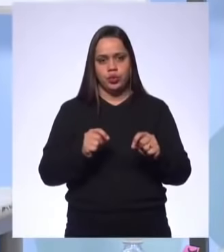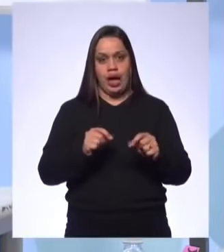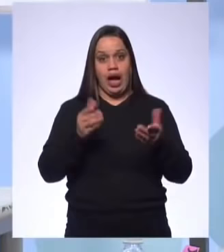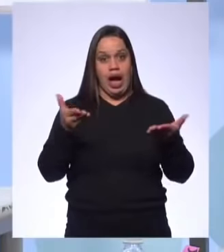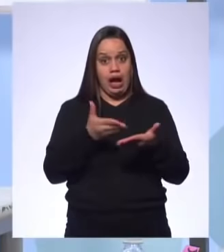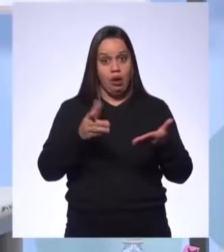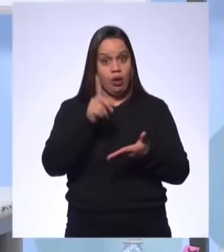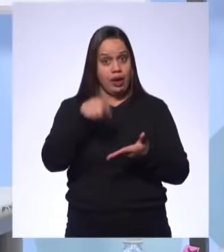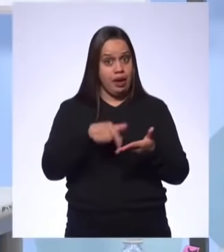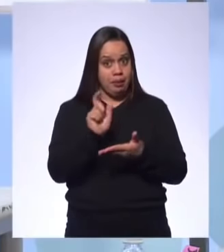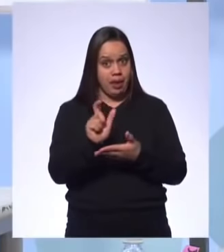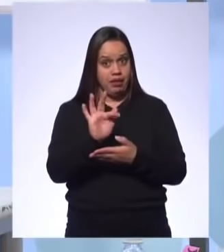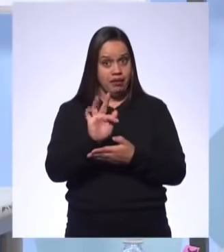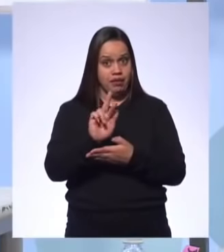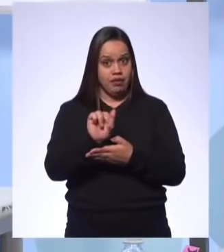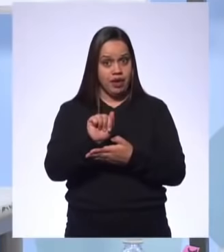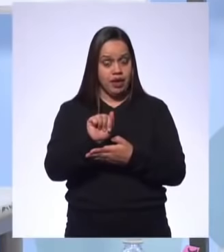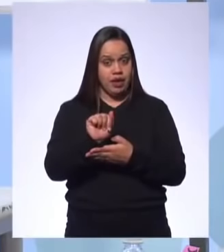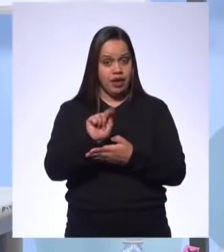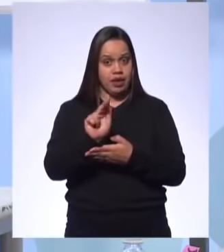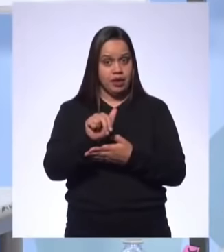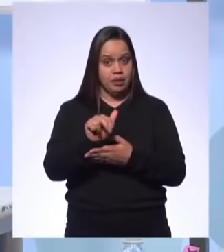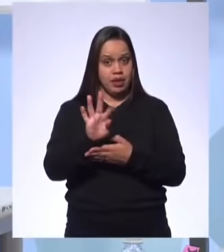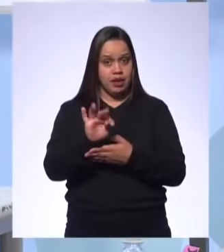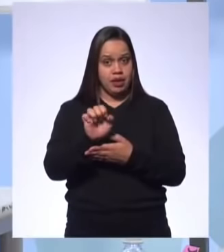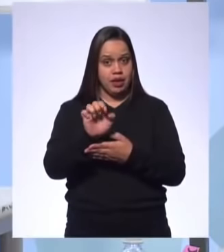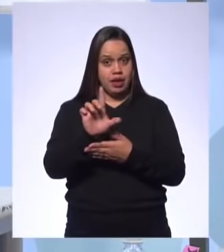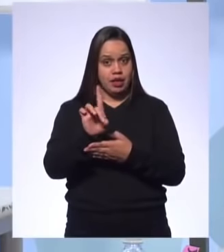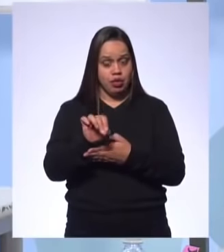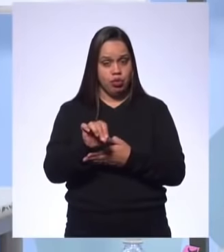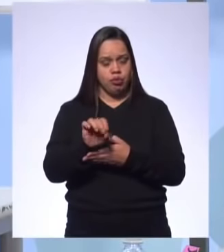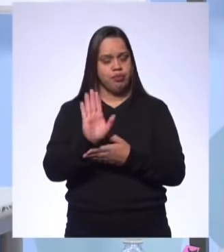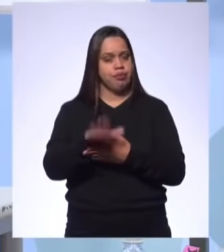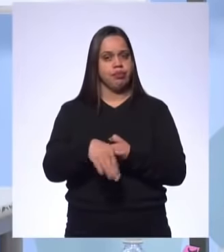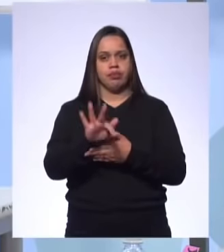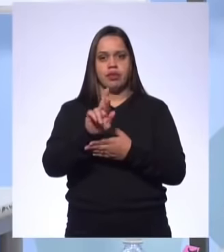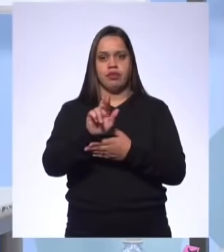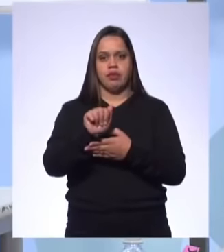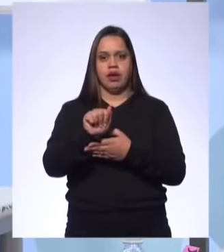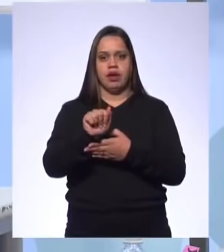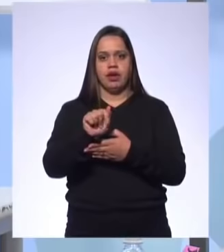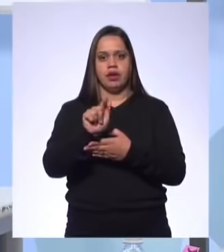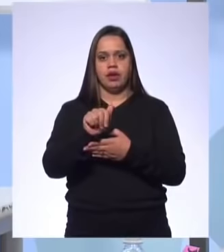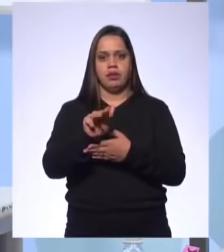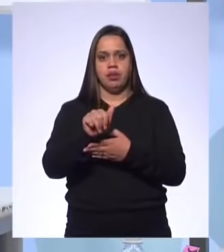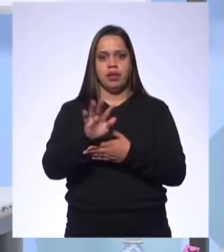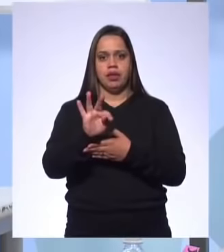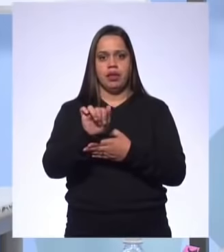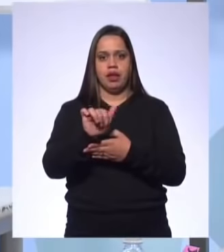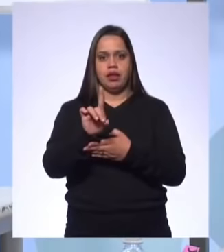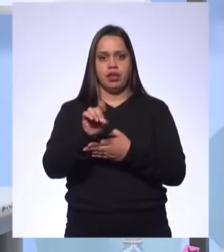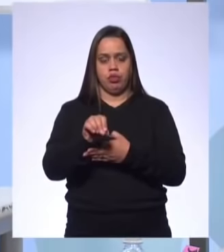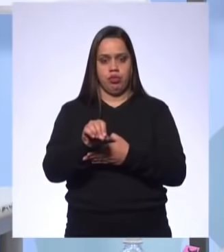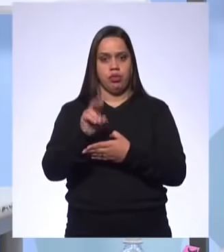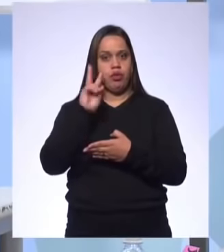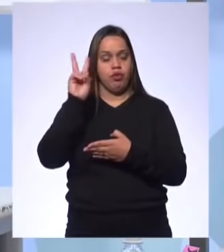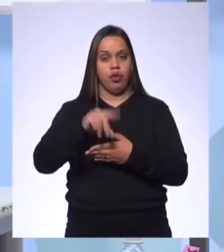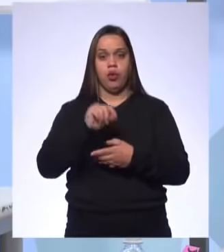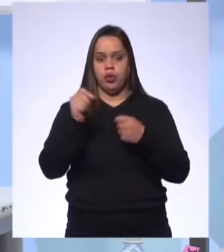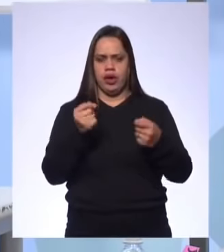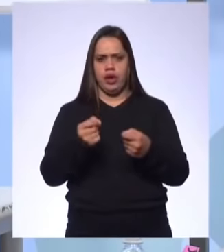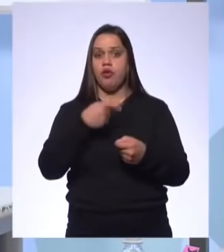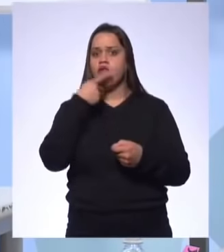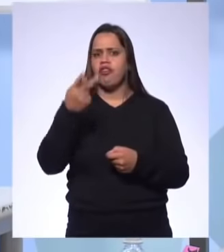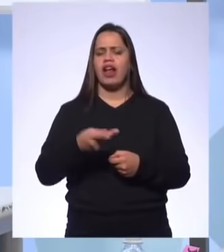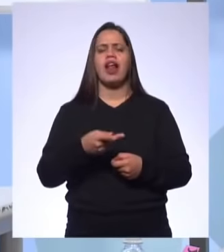Fragmentado. Tudo separado. É o mesmo que quebrar um copo e sair pedacinhos. Então, quando eu disser para vocês, o